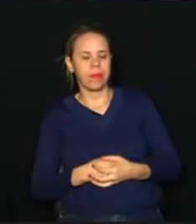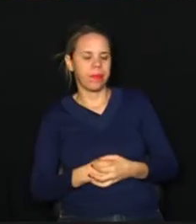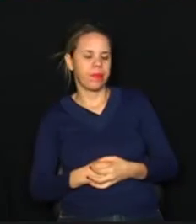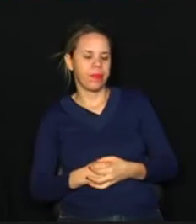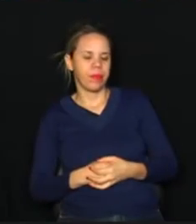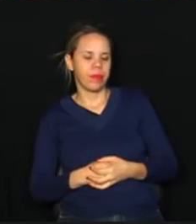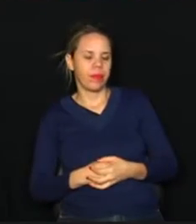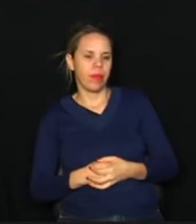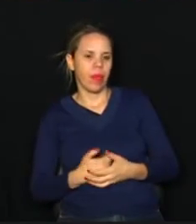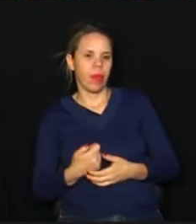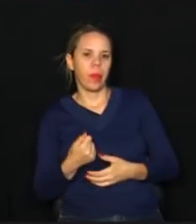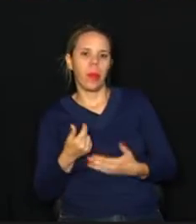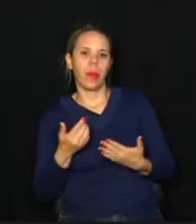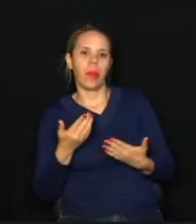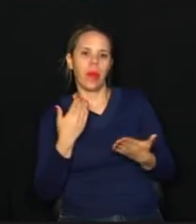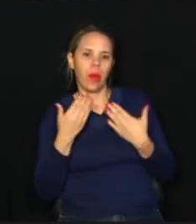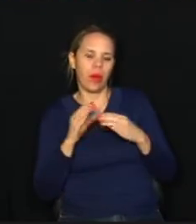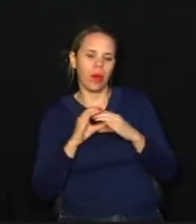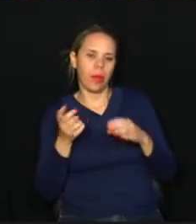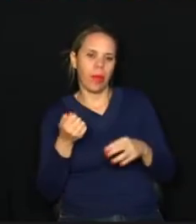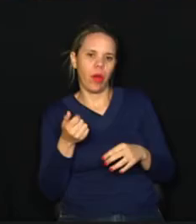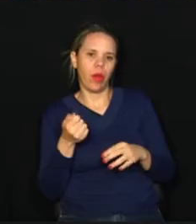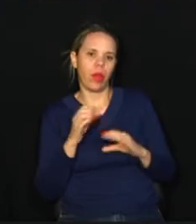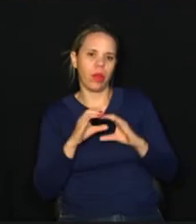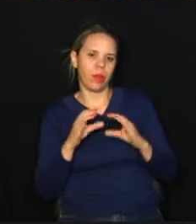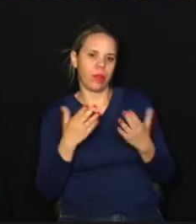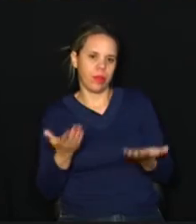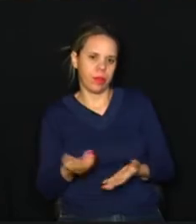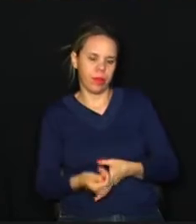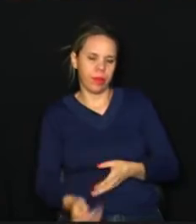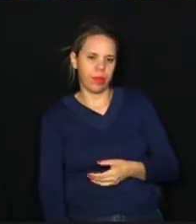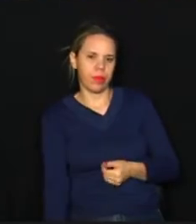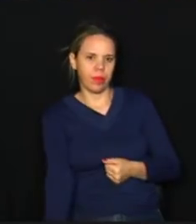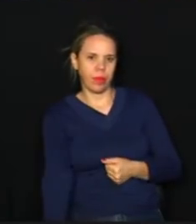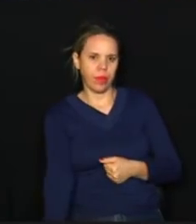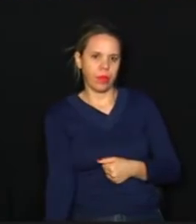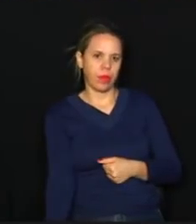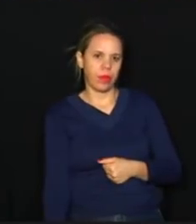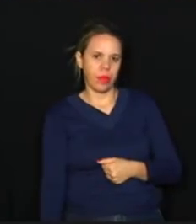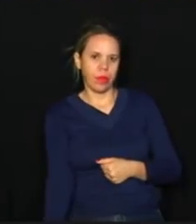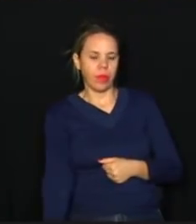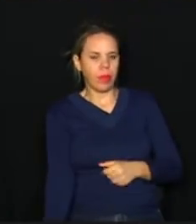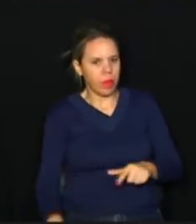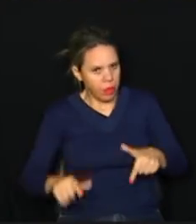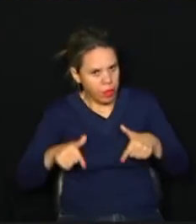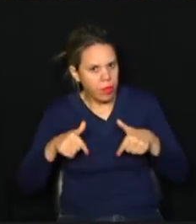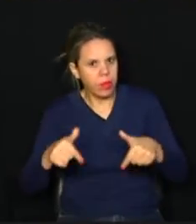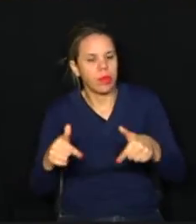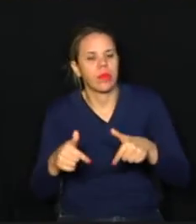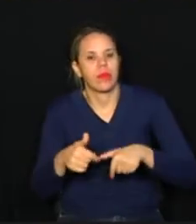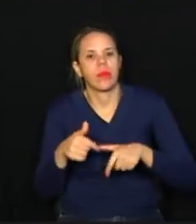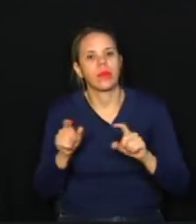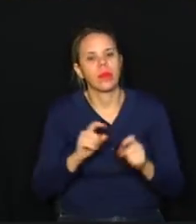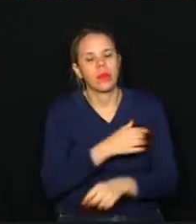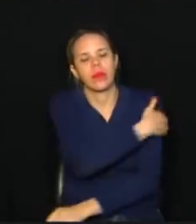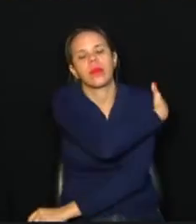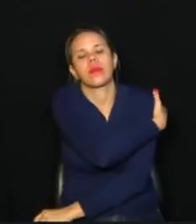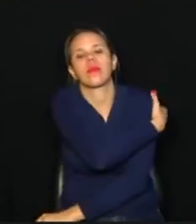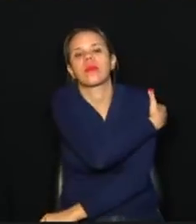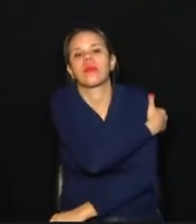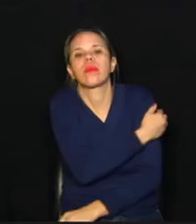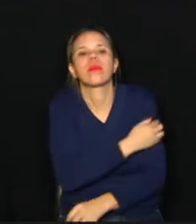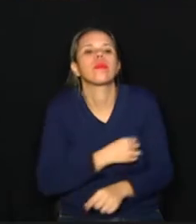de pouco diálogo e assim, totalmente empenhado em sessões, né, de casa